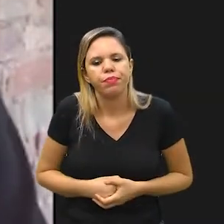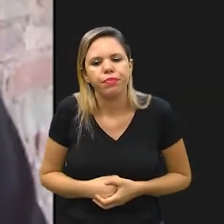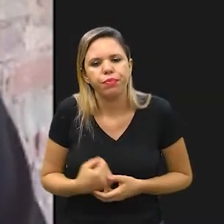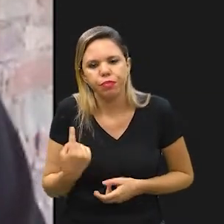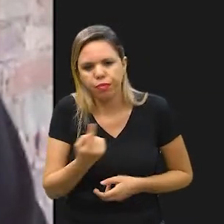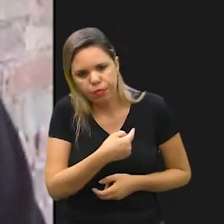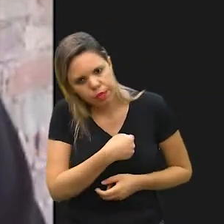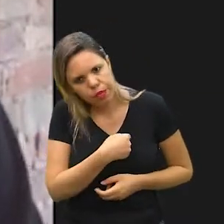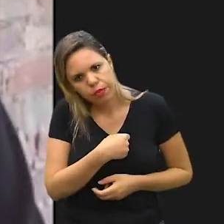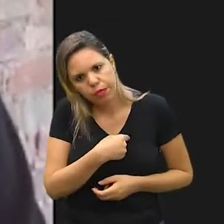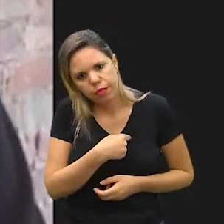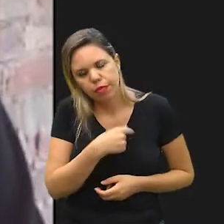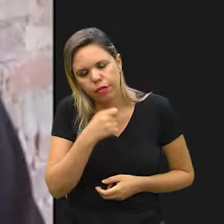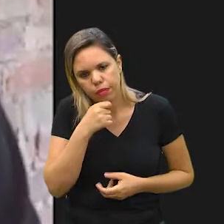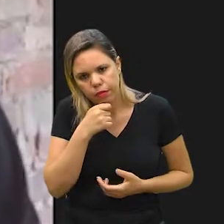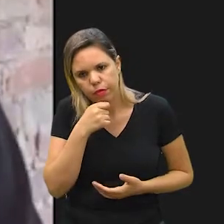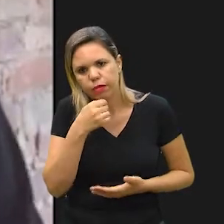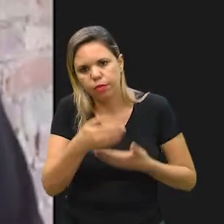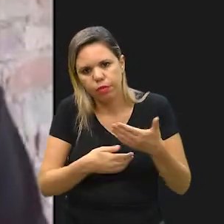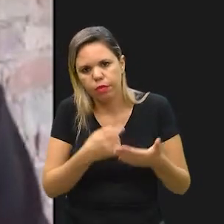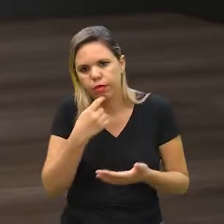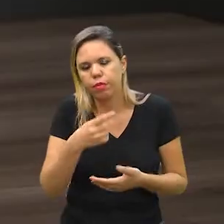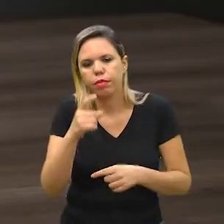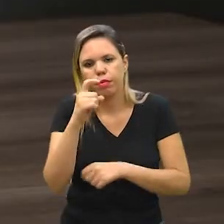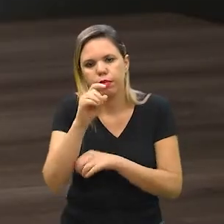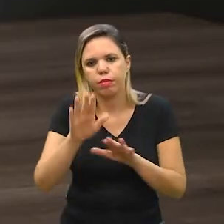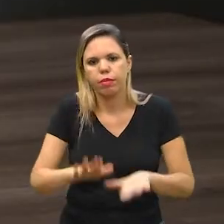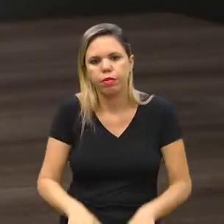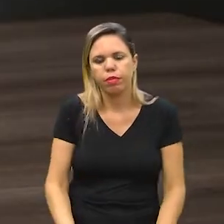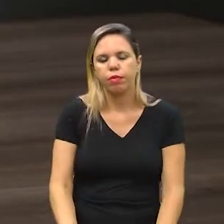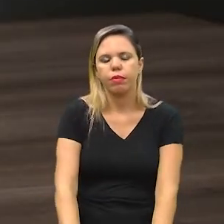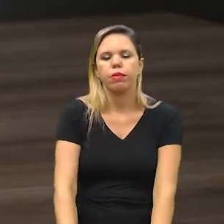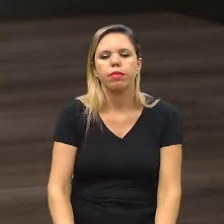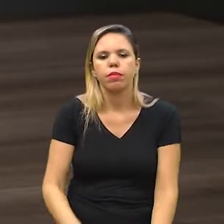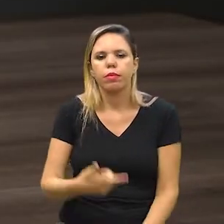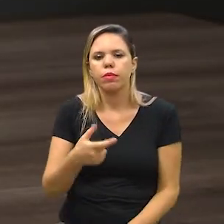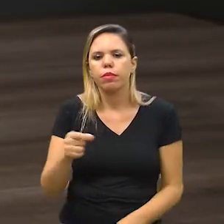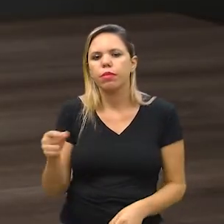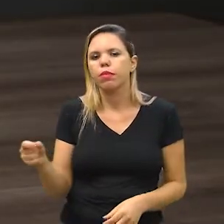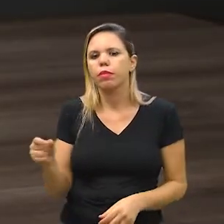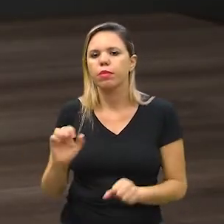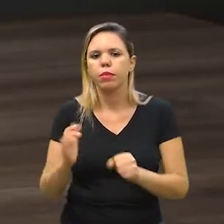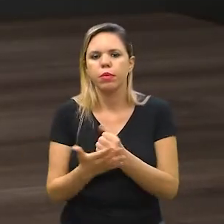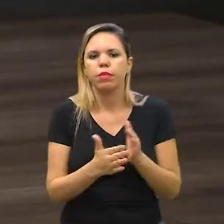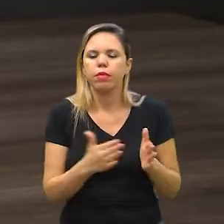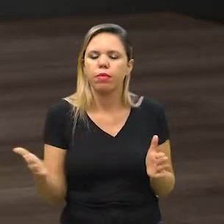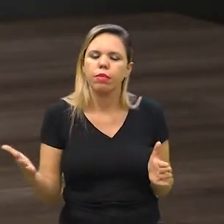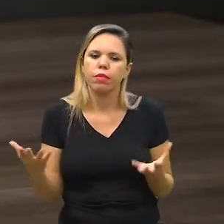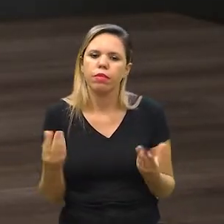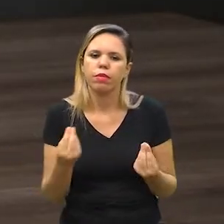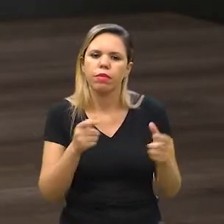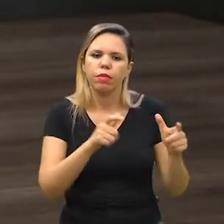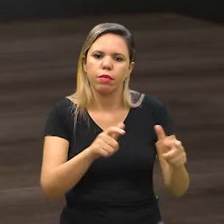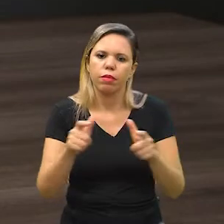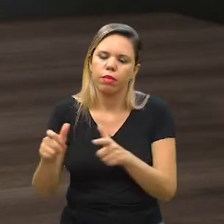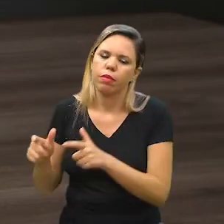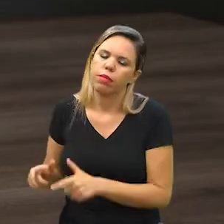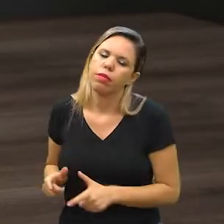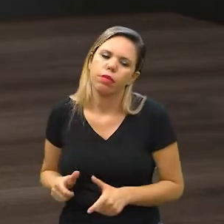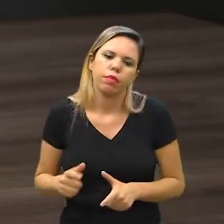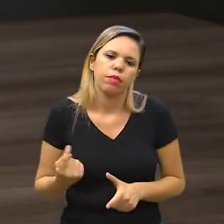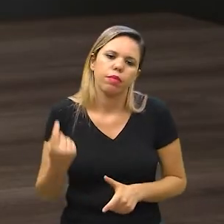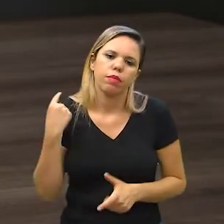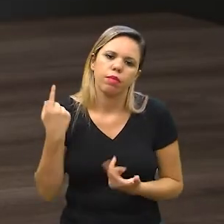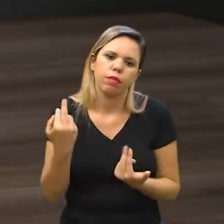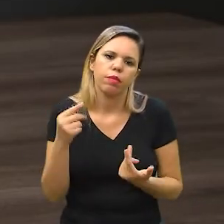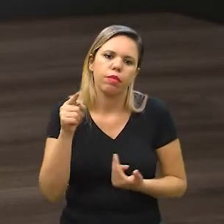gente está se pagando ainda aqui no Cambuí. Em 2020 veio a pandemia. Muitos lugares que,